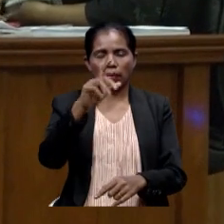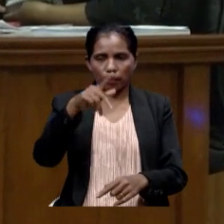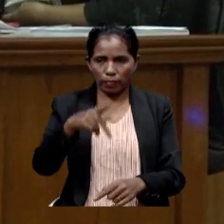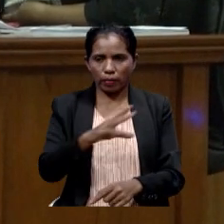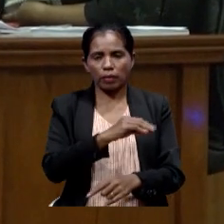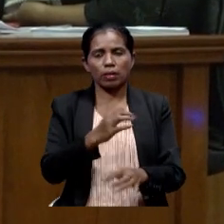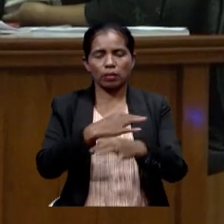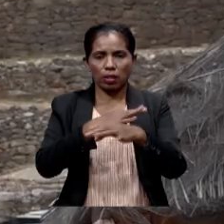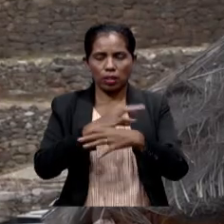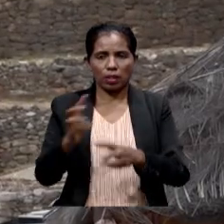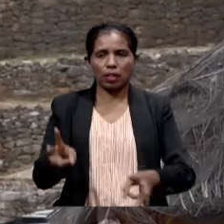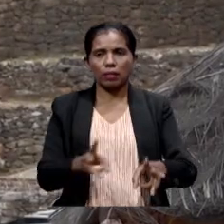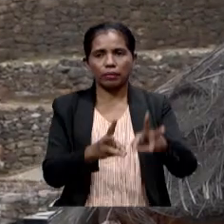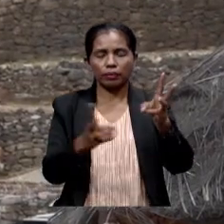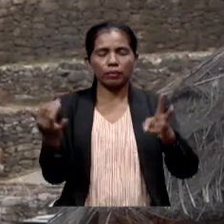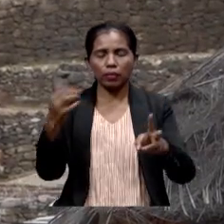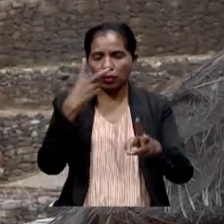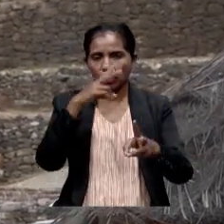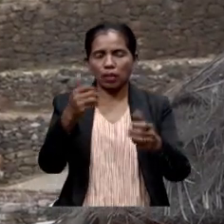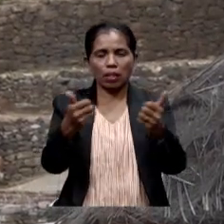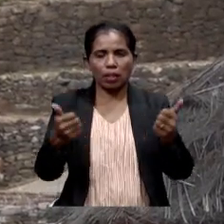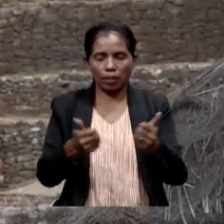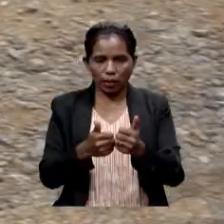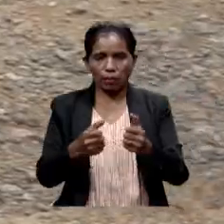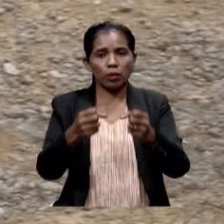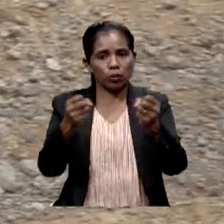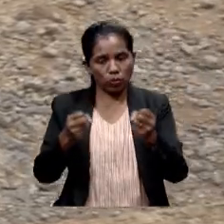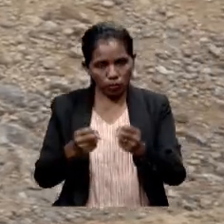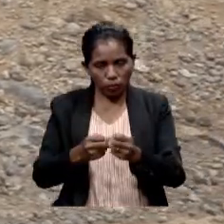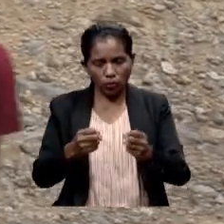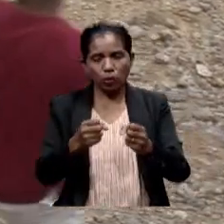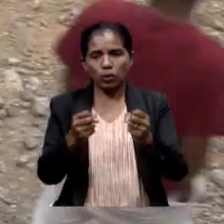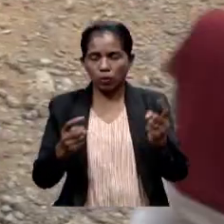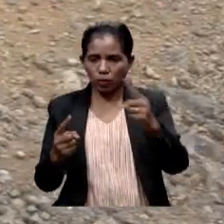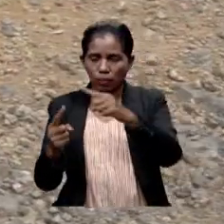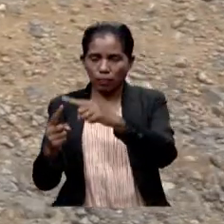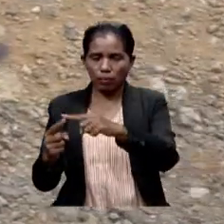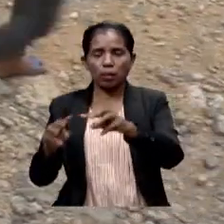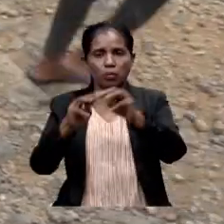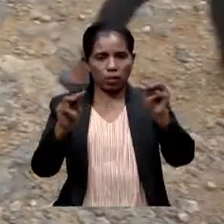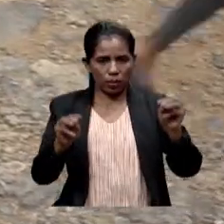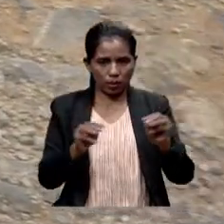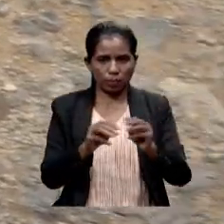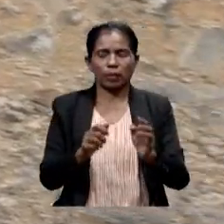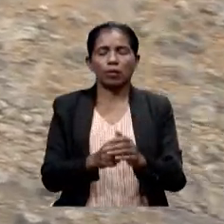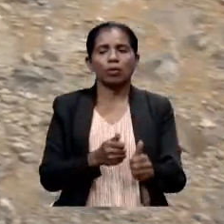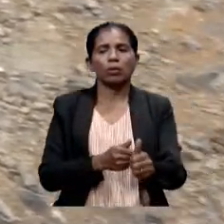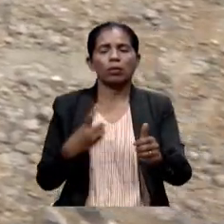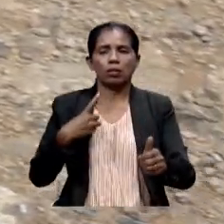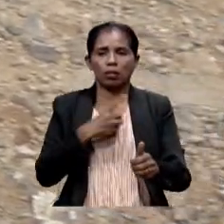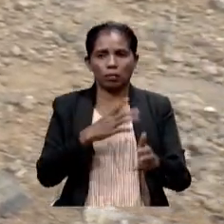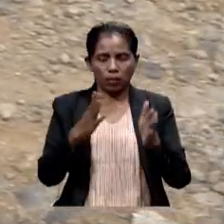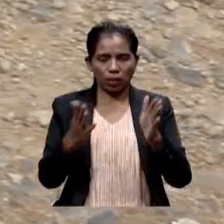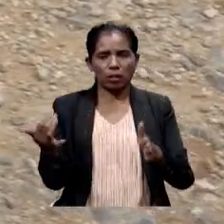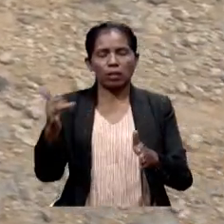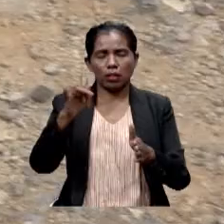a torradia estrada Siranebel liga aldeia Basuco, Sucuba posto no posto ba município. Tuir deputado Sira,